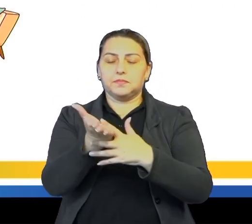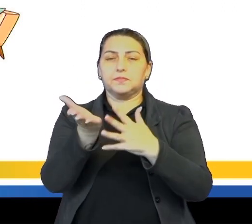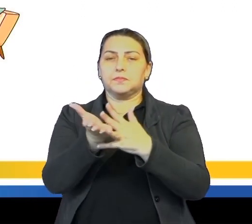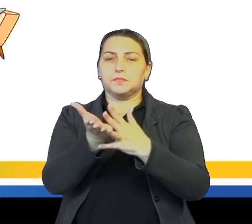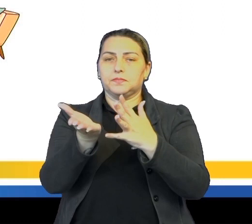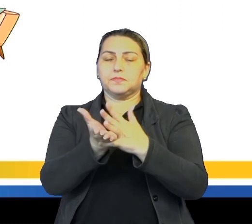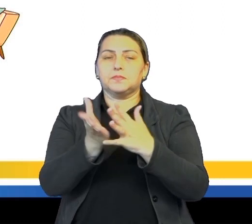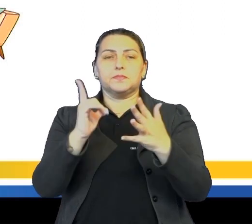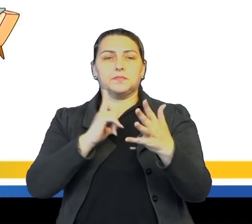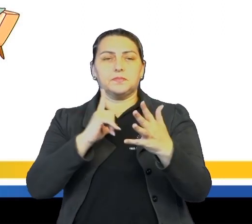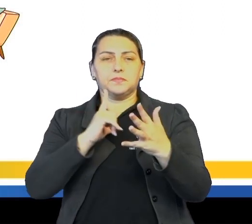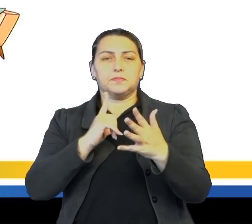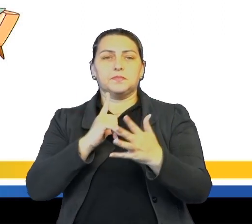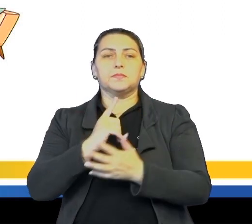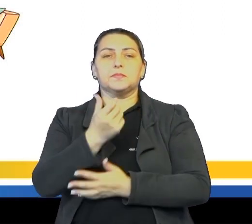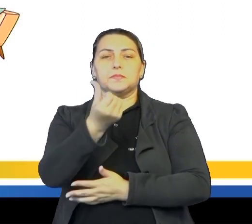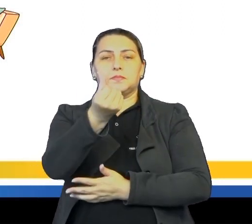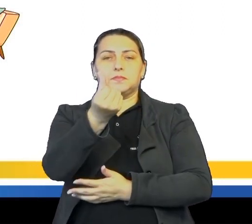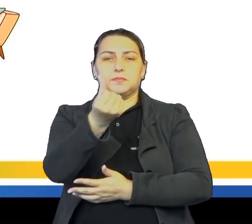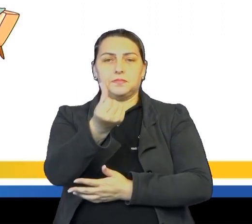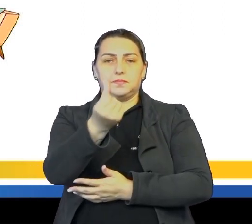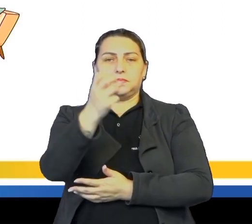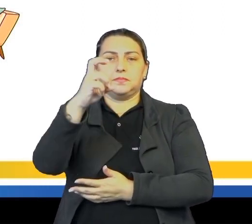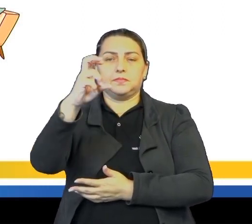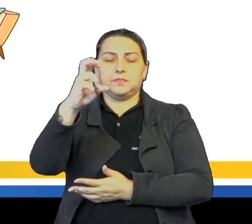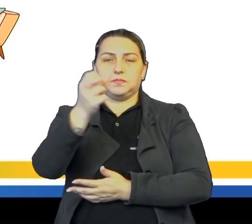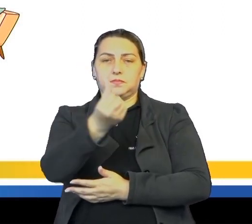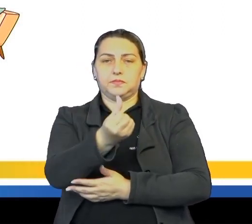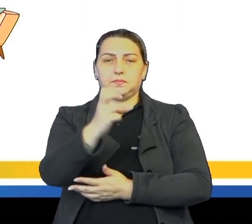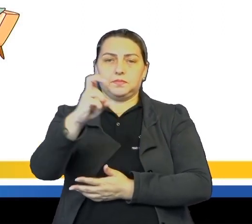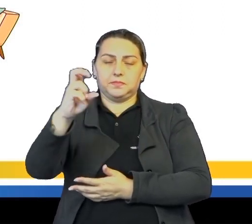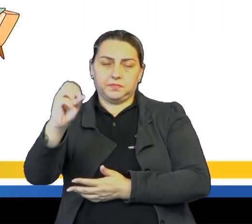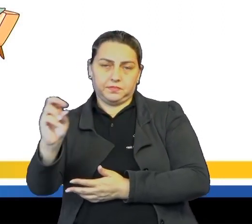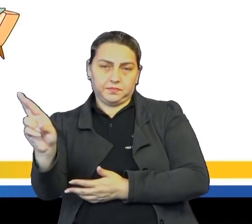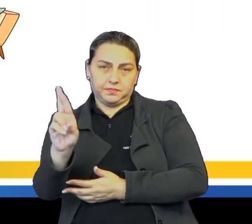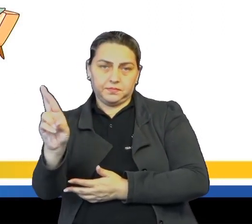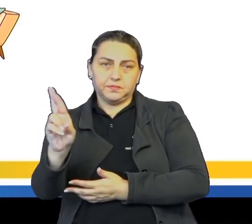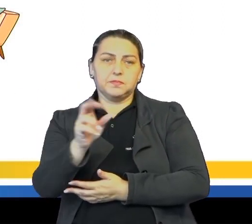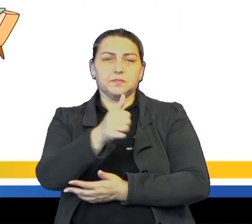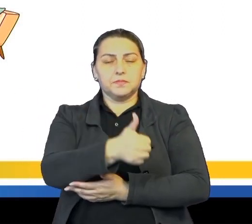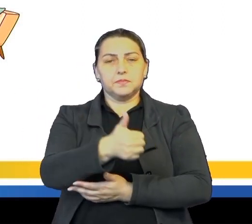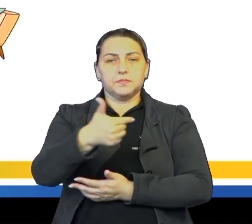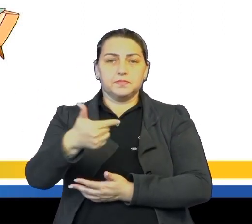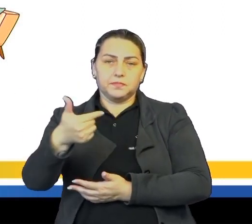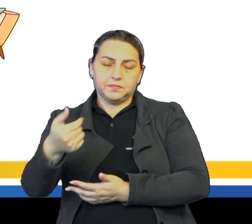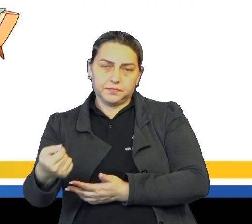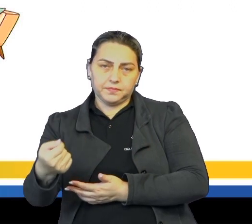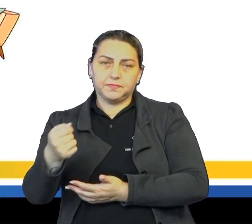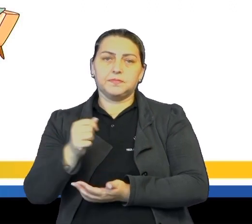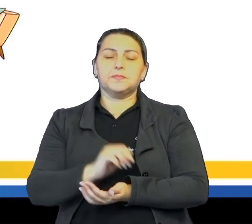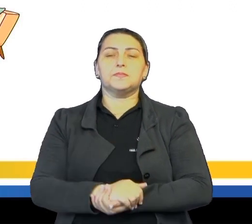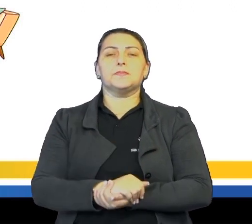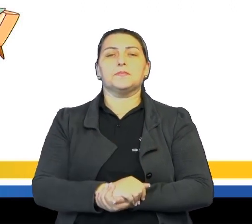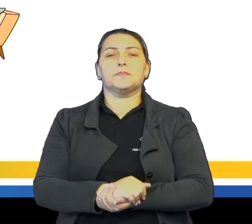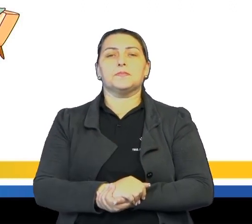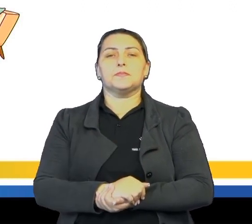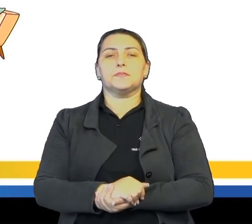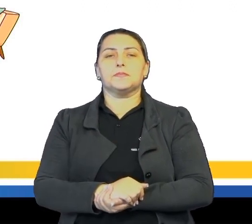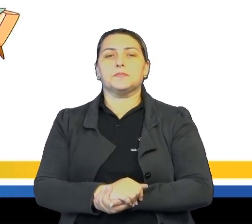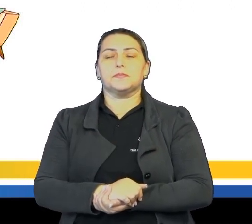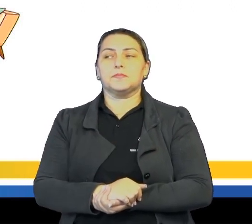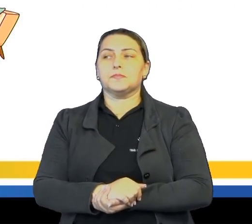por parcela nós temos a parcela no valor de 650 e a parcela no valor de r$